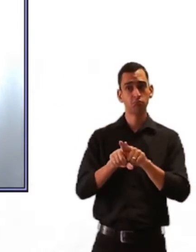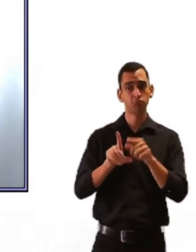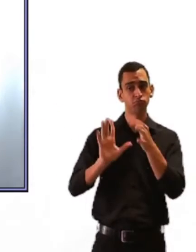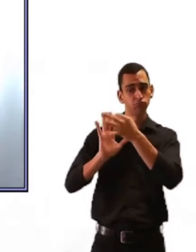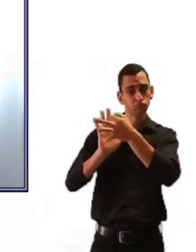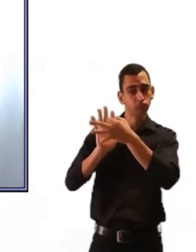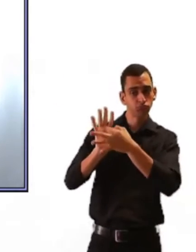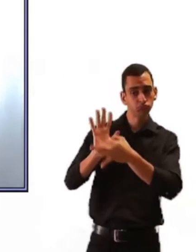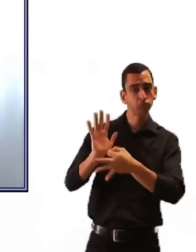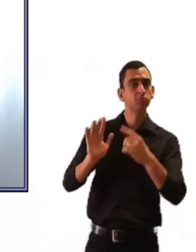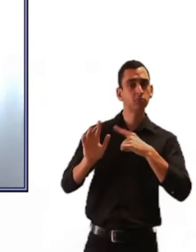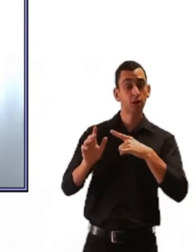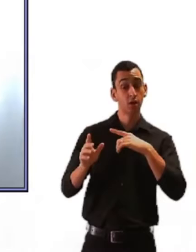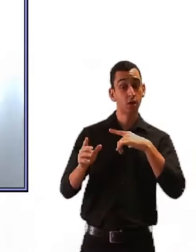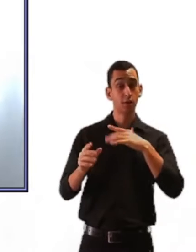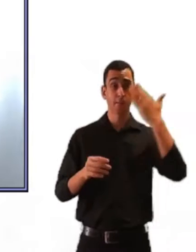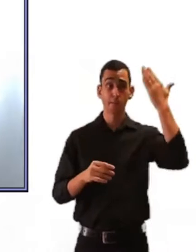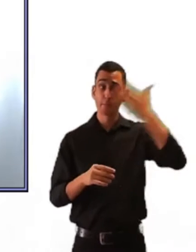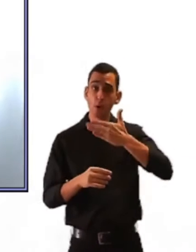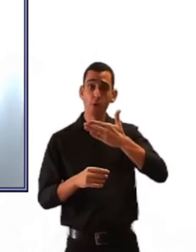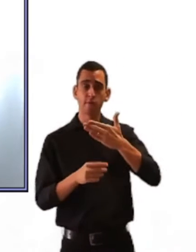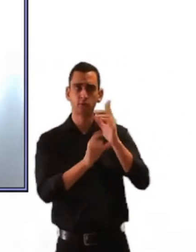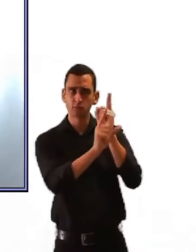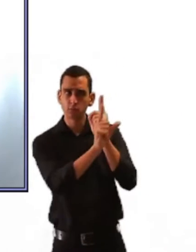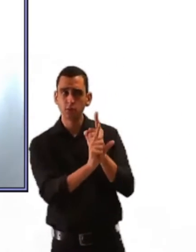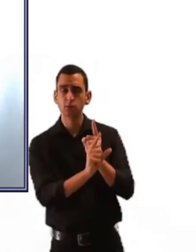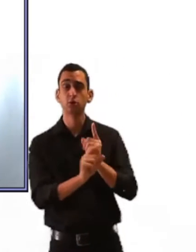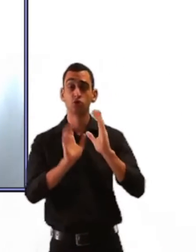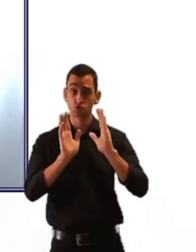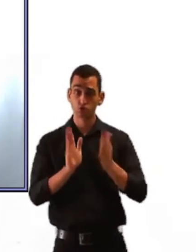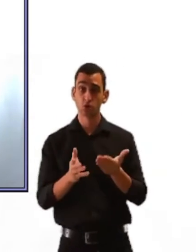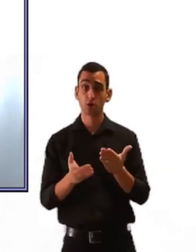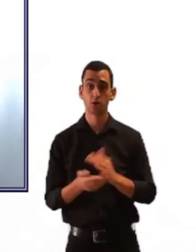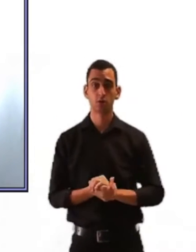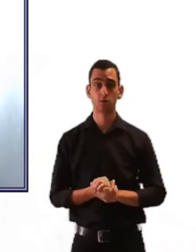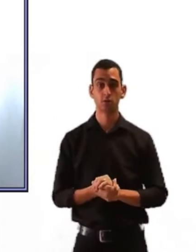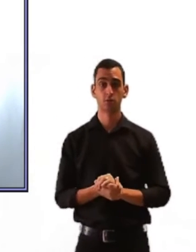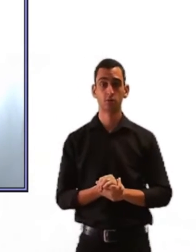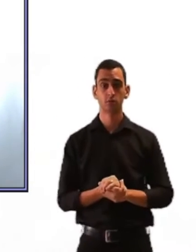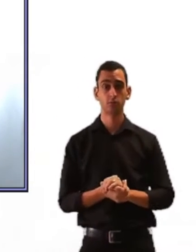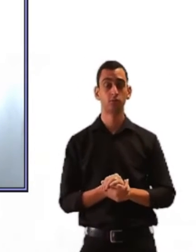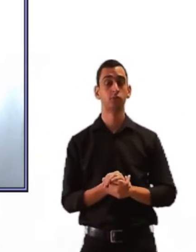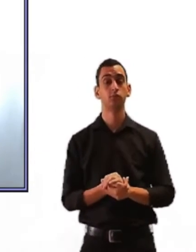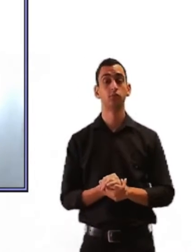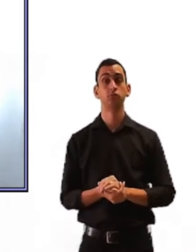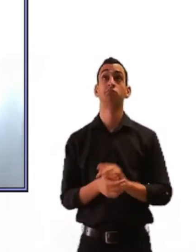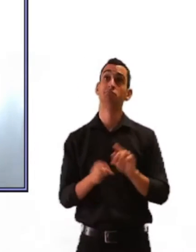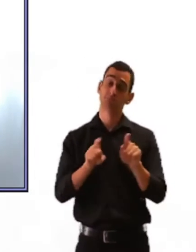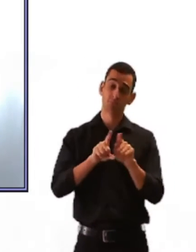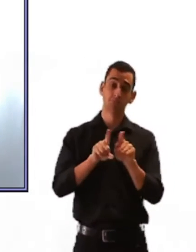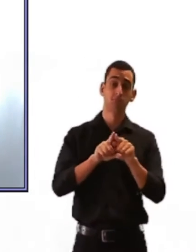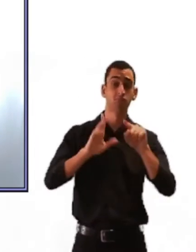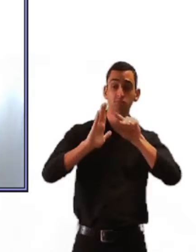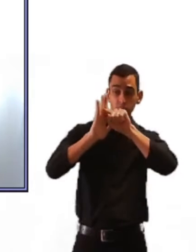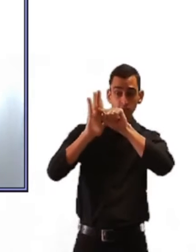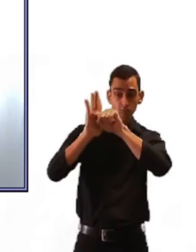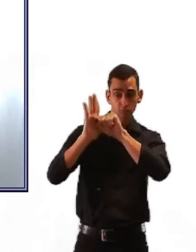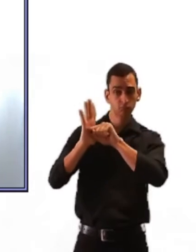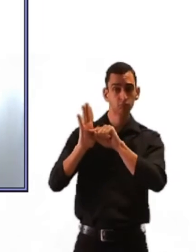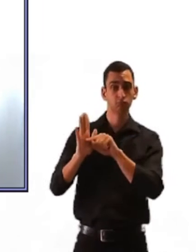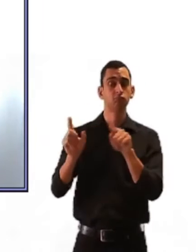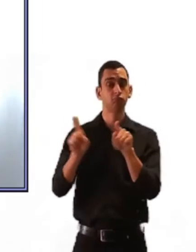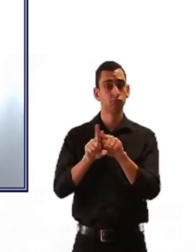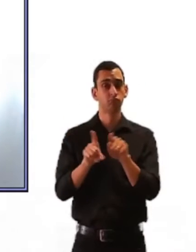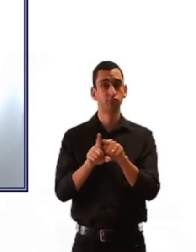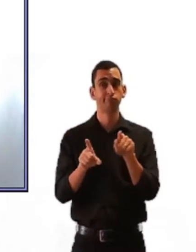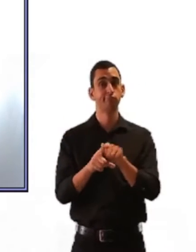as provas. Aqui a gente está trazendo outros fatores que são analisados, mas que são enquadrados como